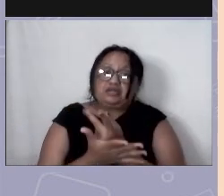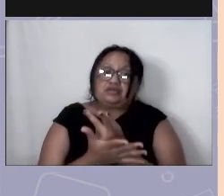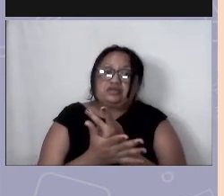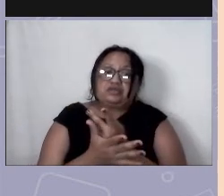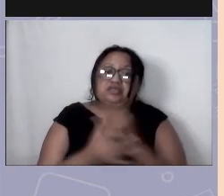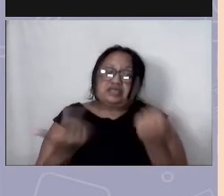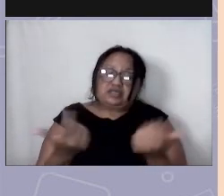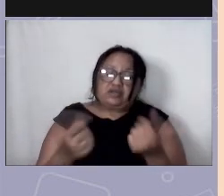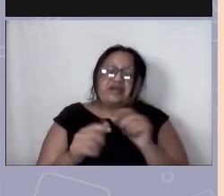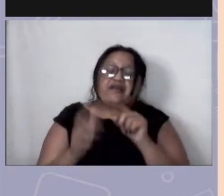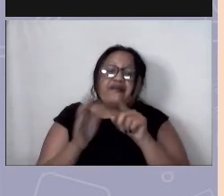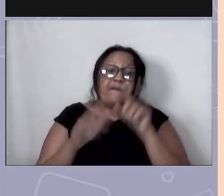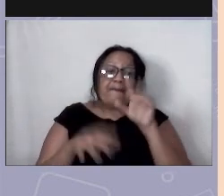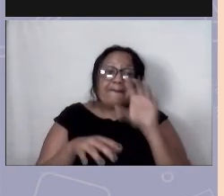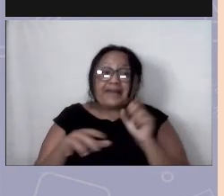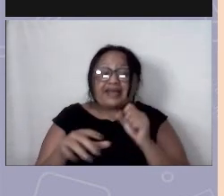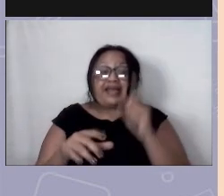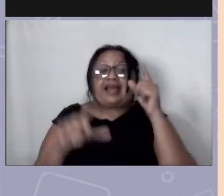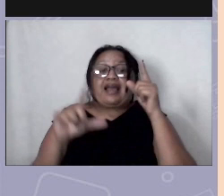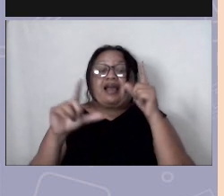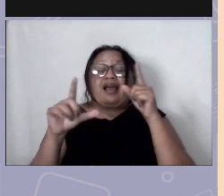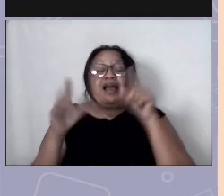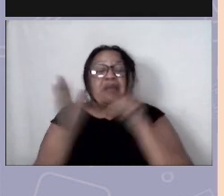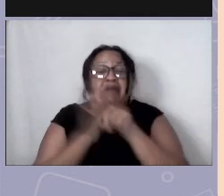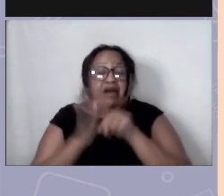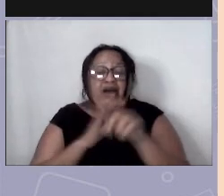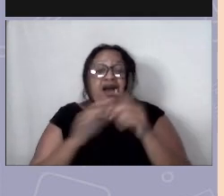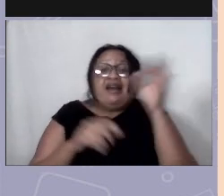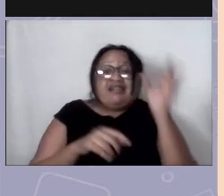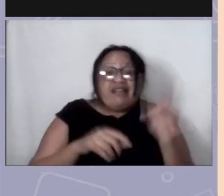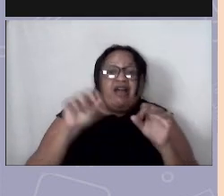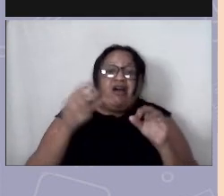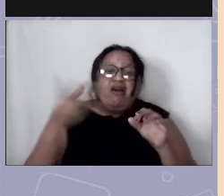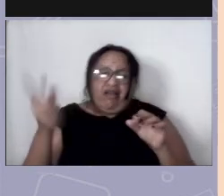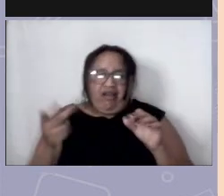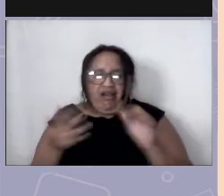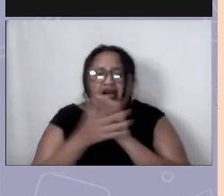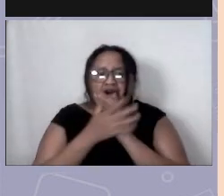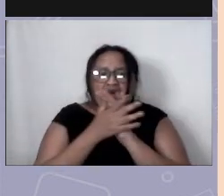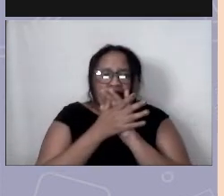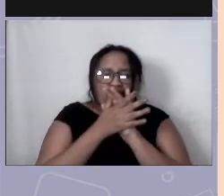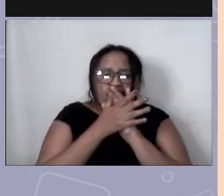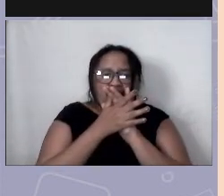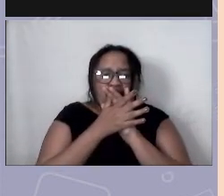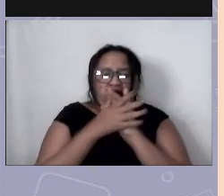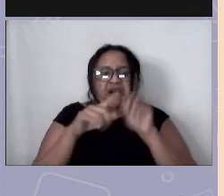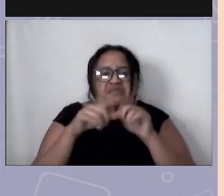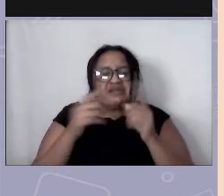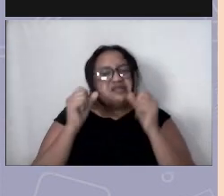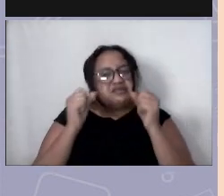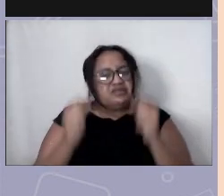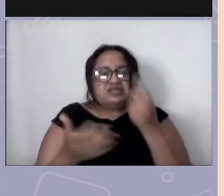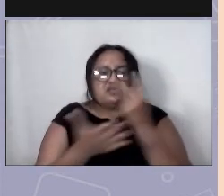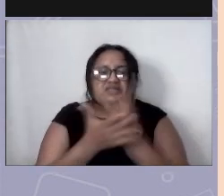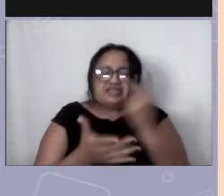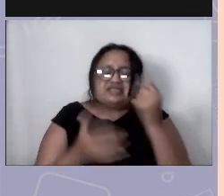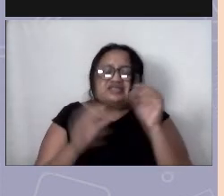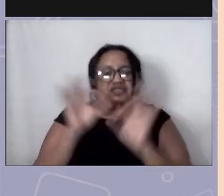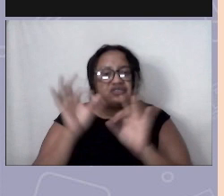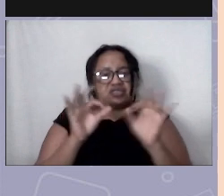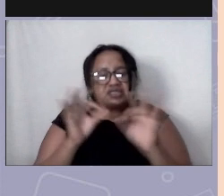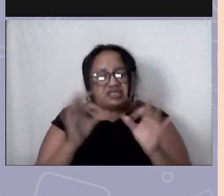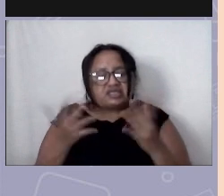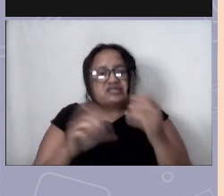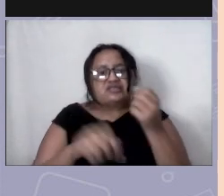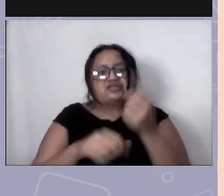questões que querem saber a alternativa correta qual a resposta certa tá mas pode acontecer de vocês se depararem nos vestibulares